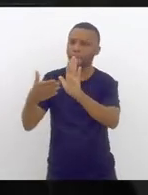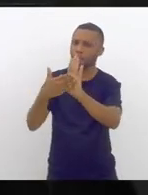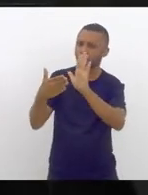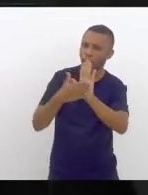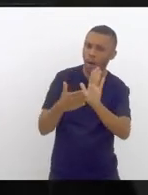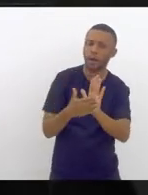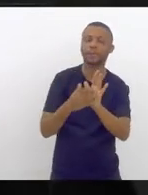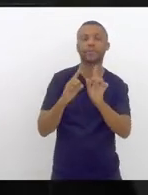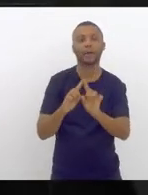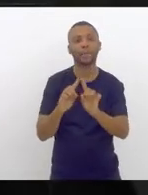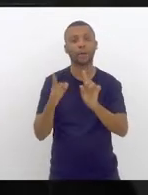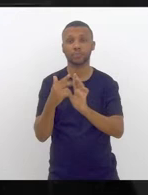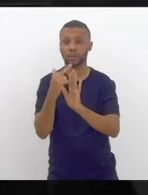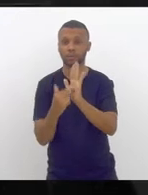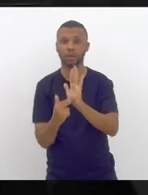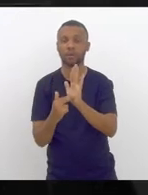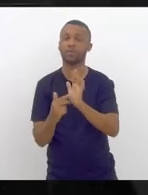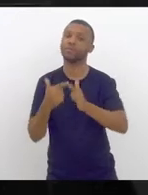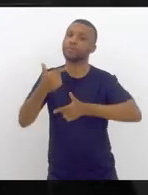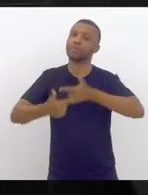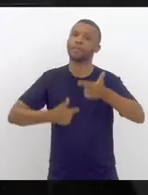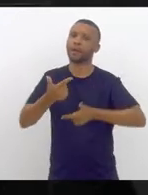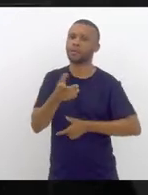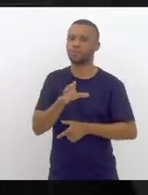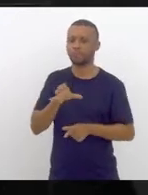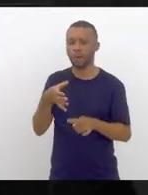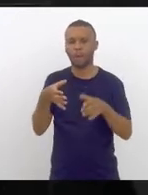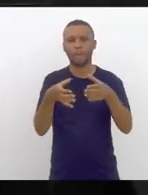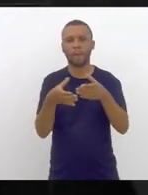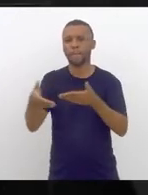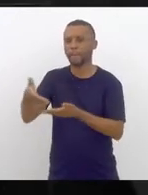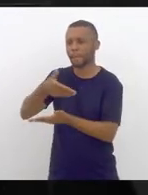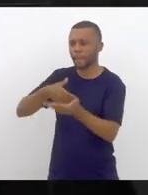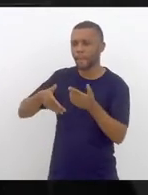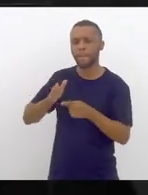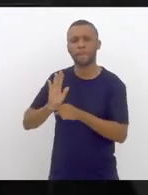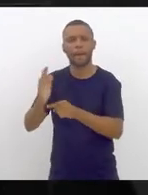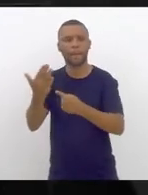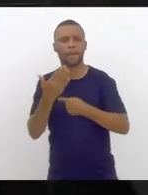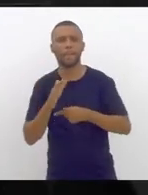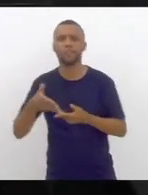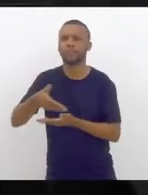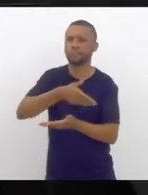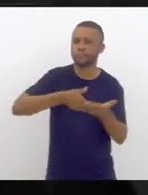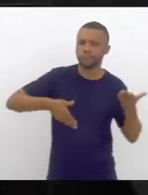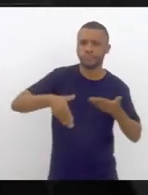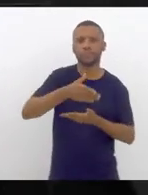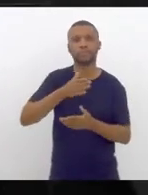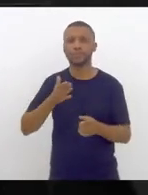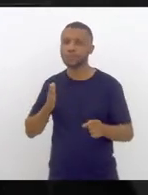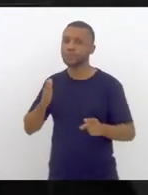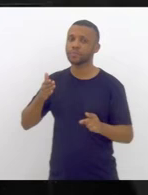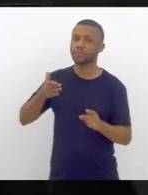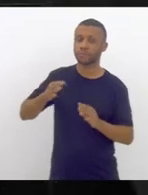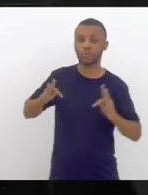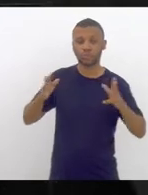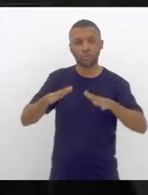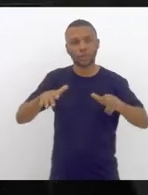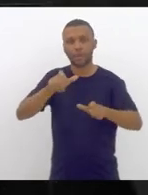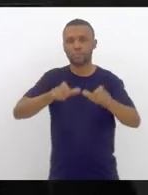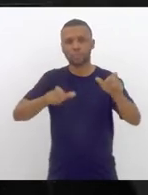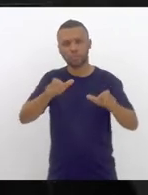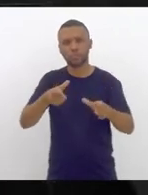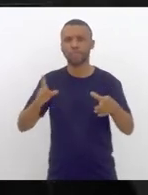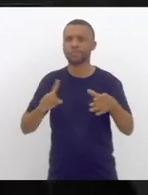mas o relatório é uma obra coletiva uma obra coletiva porque contou para colaboração direta de todos os membros da CPI